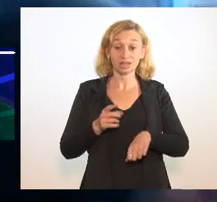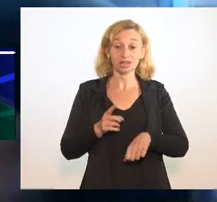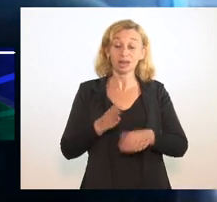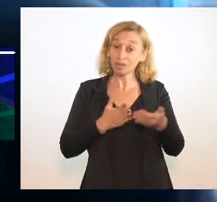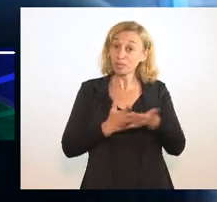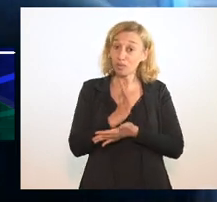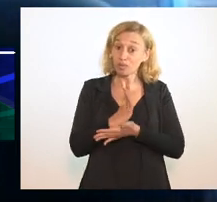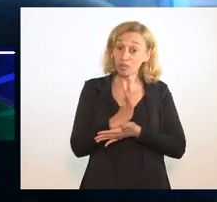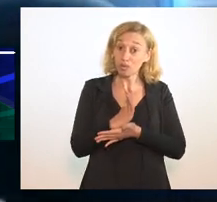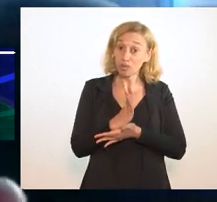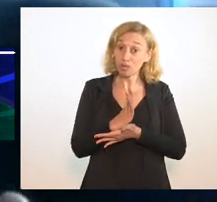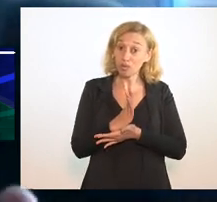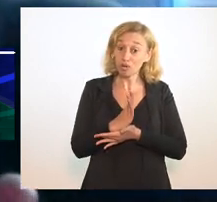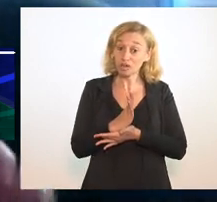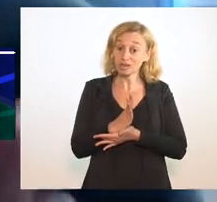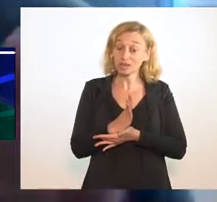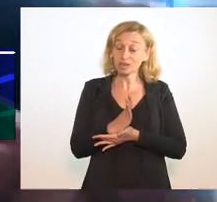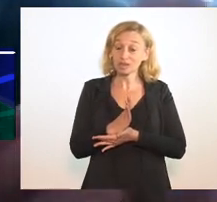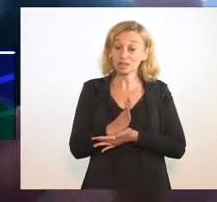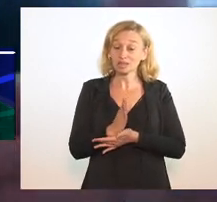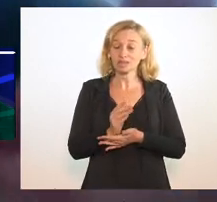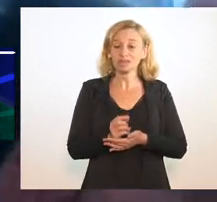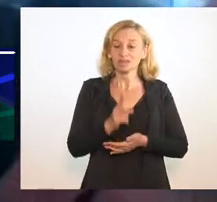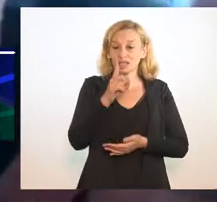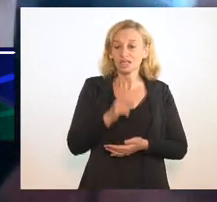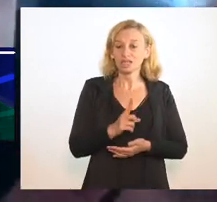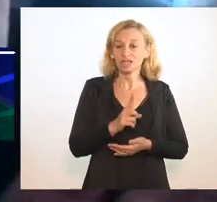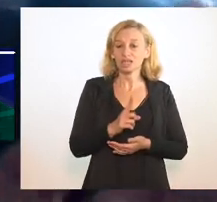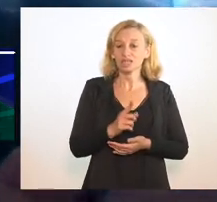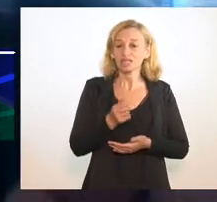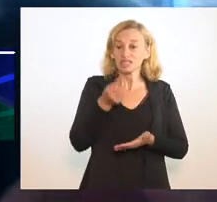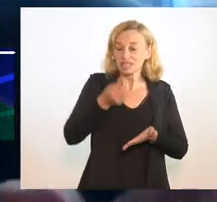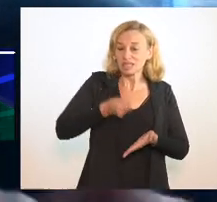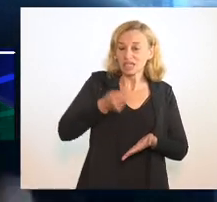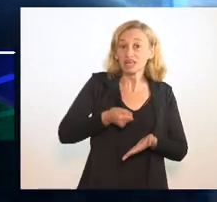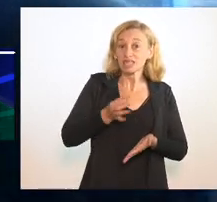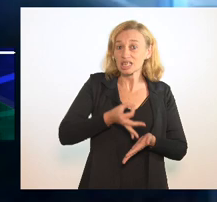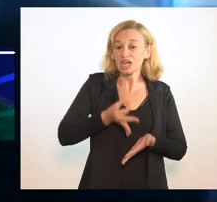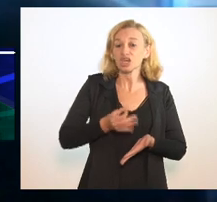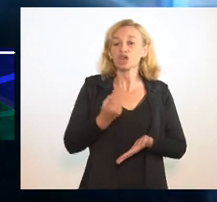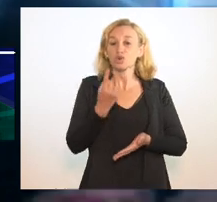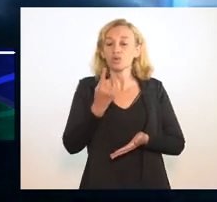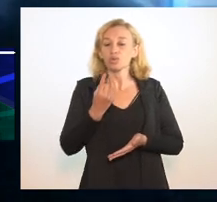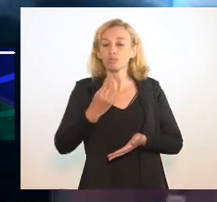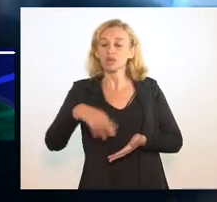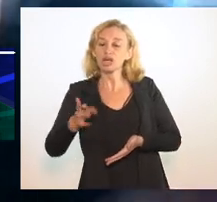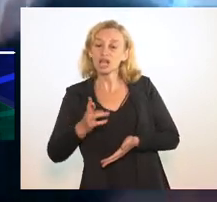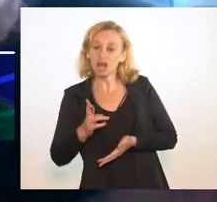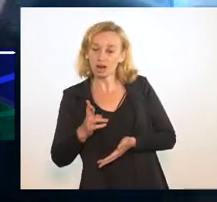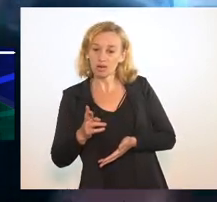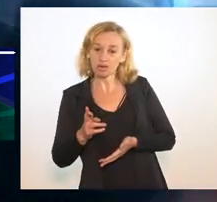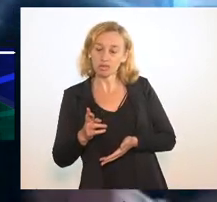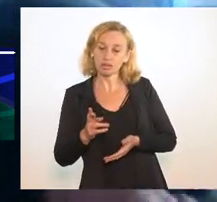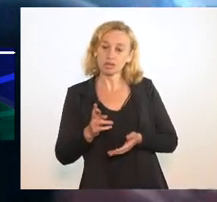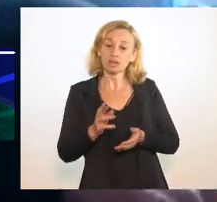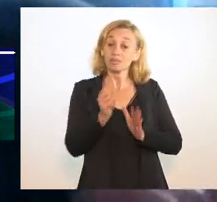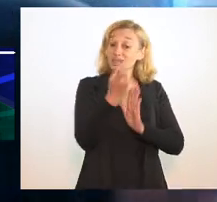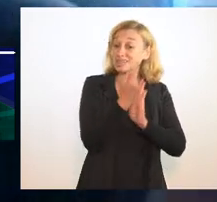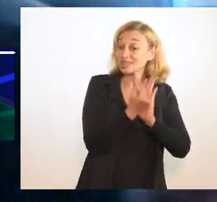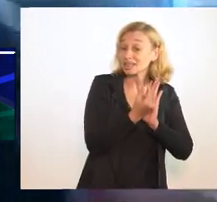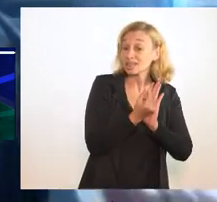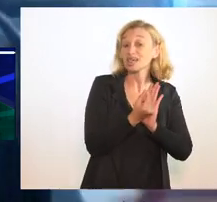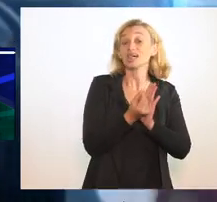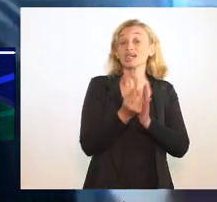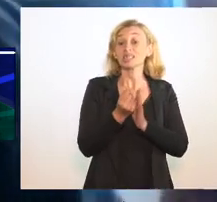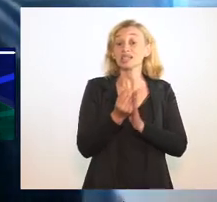taque, garantindo 1 bilhão e 100 milhões do FECAM para saneamento ambiental. A